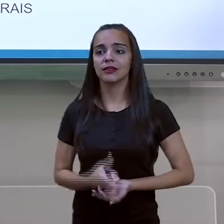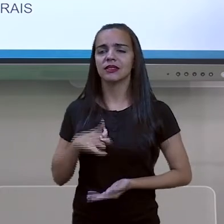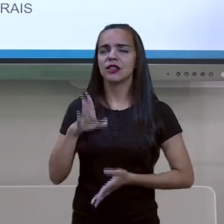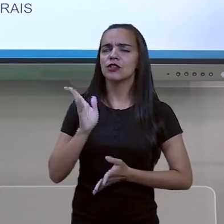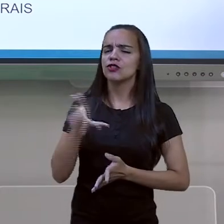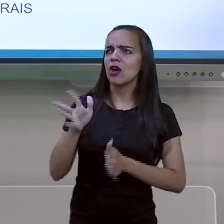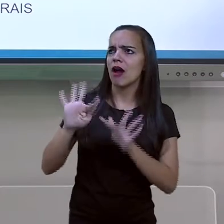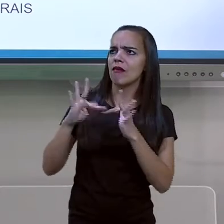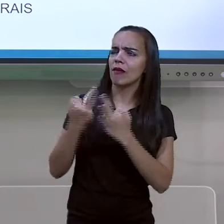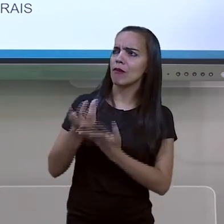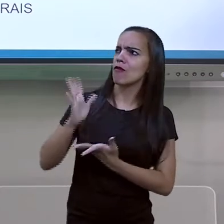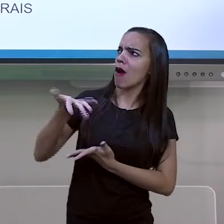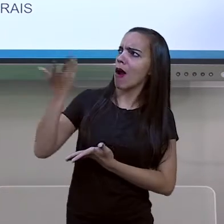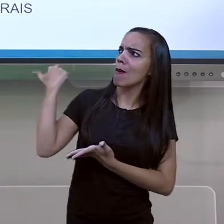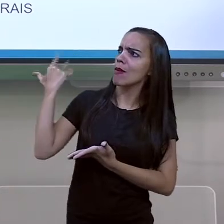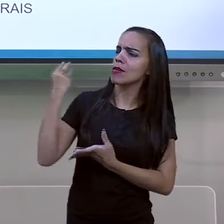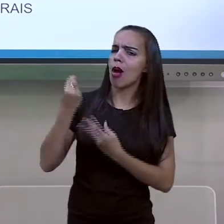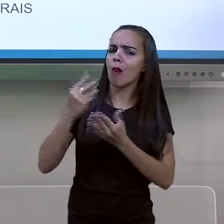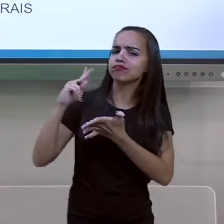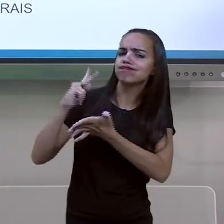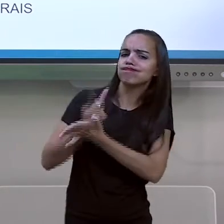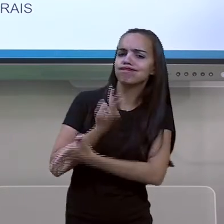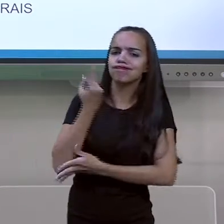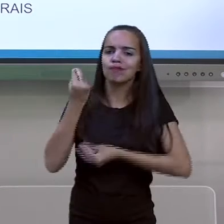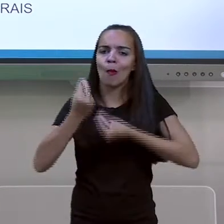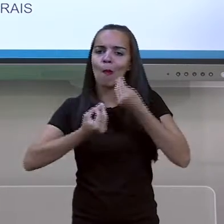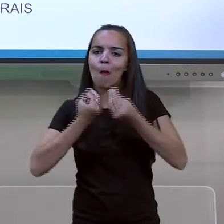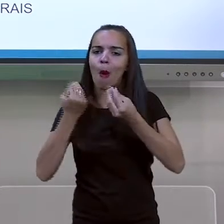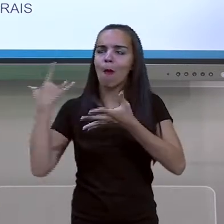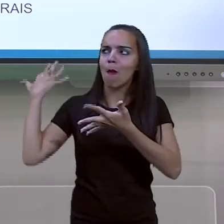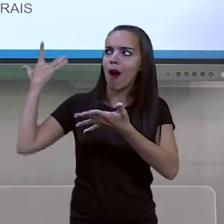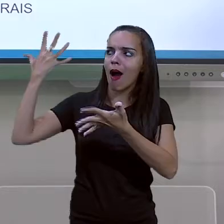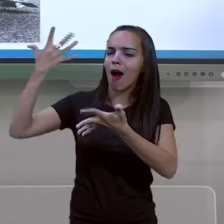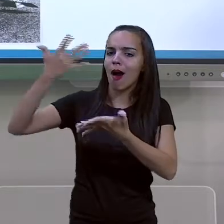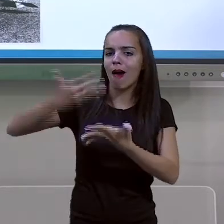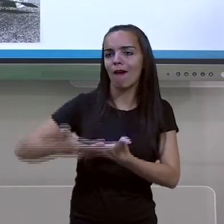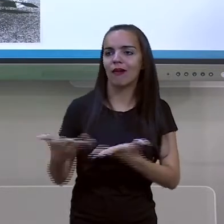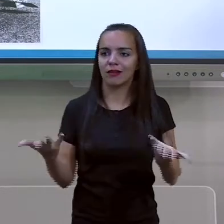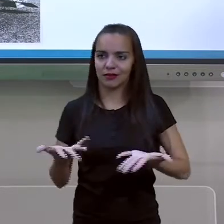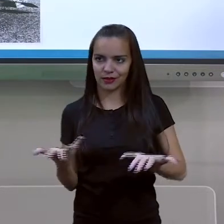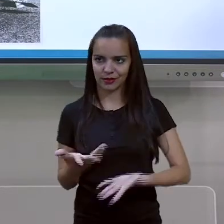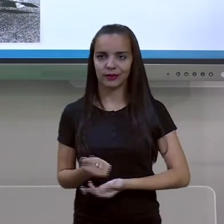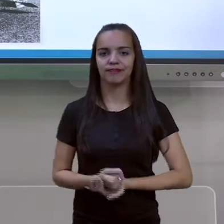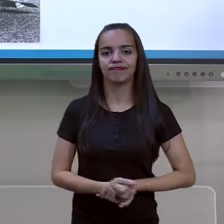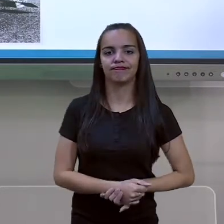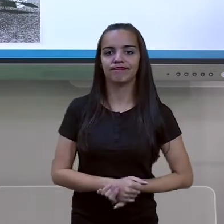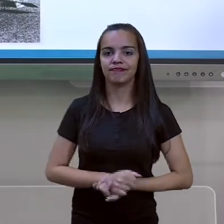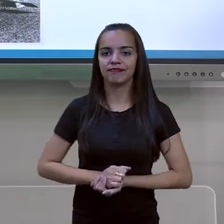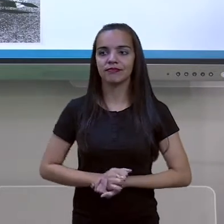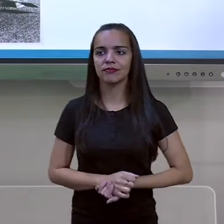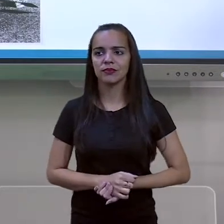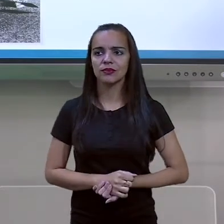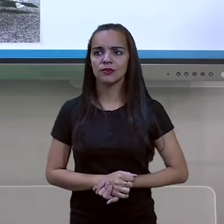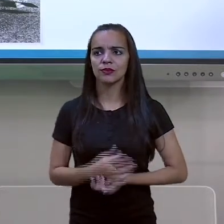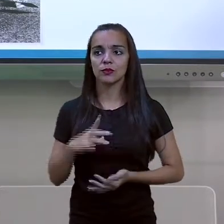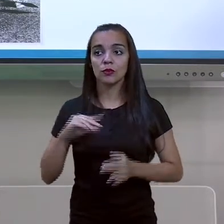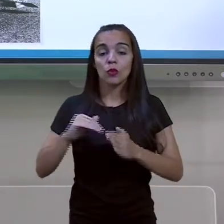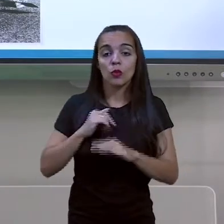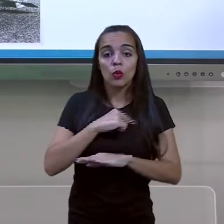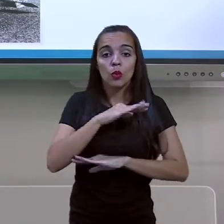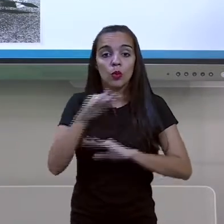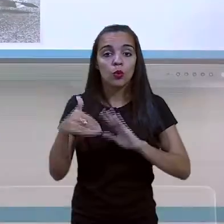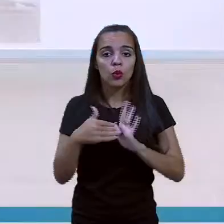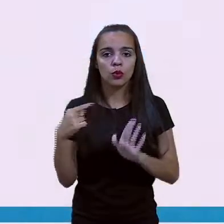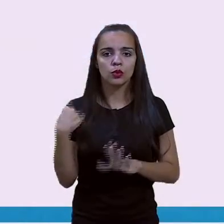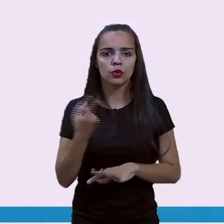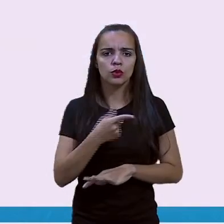já viveu, que a gente vai estar vivendo. Então, tudo isso carrega a história. Todos somos